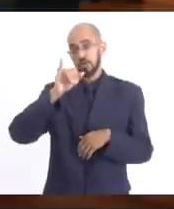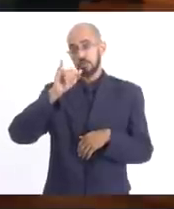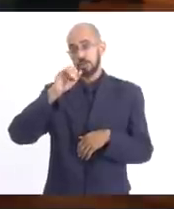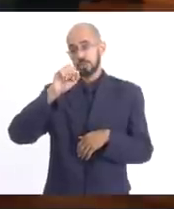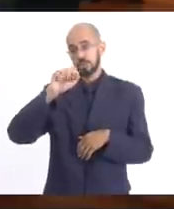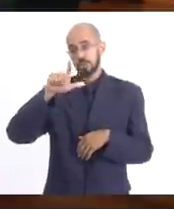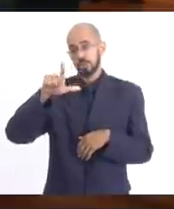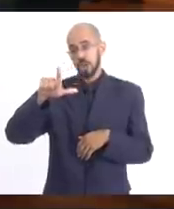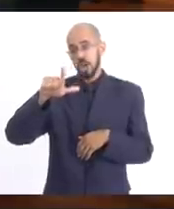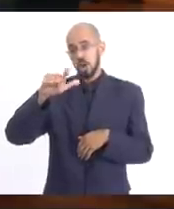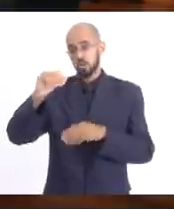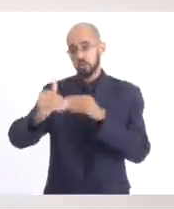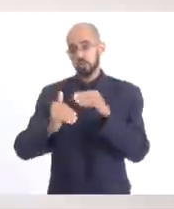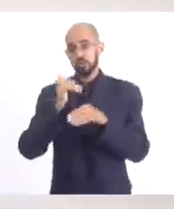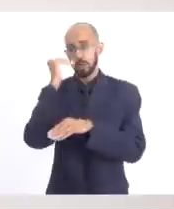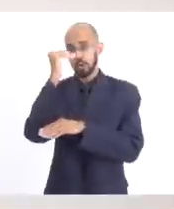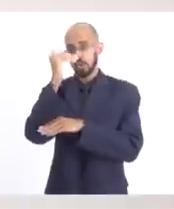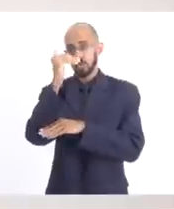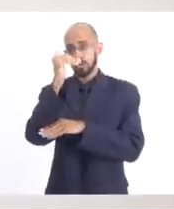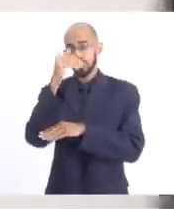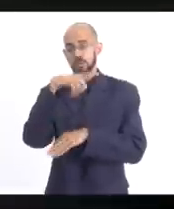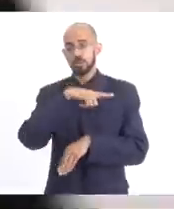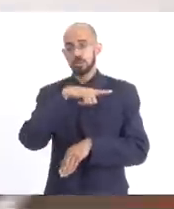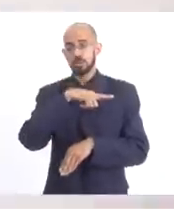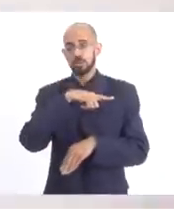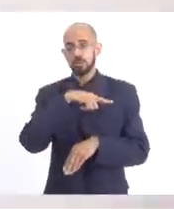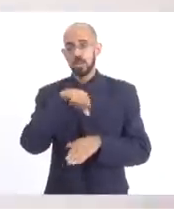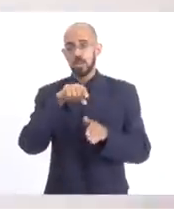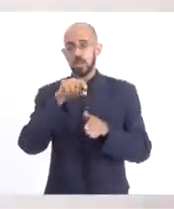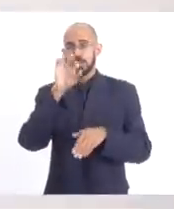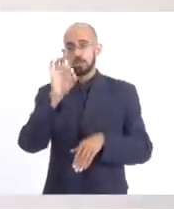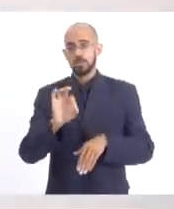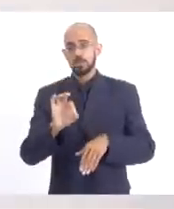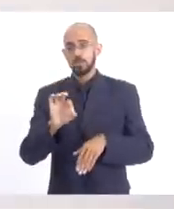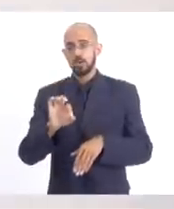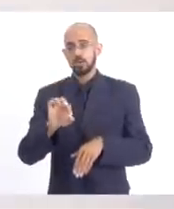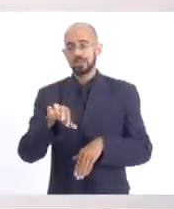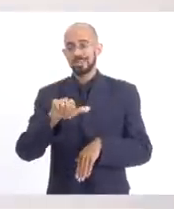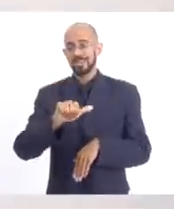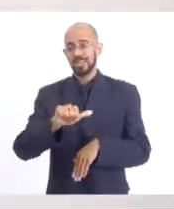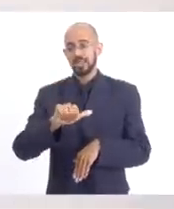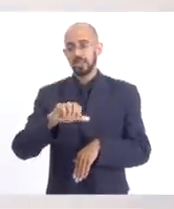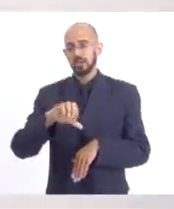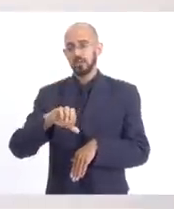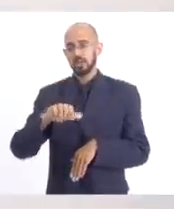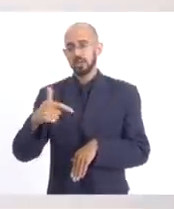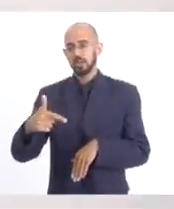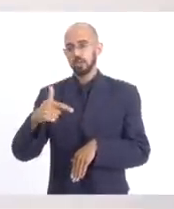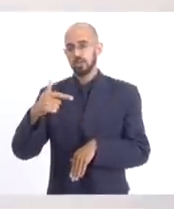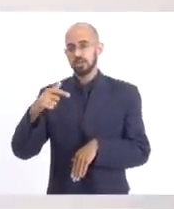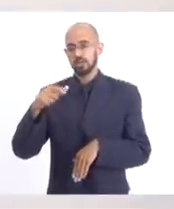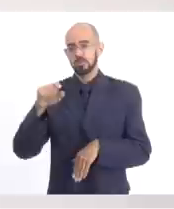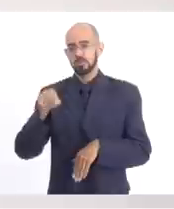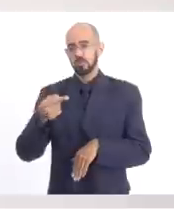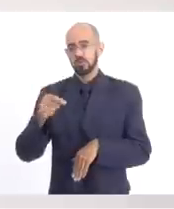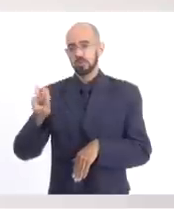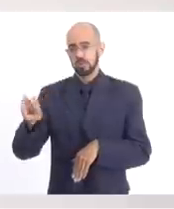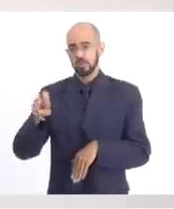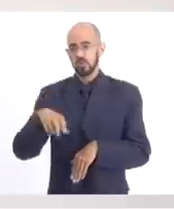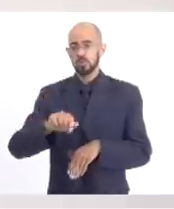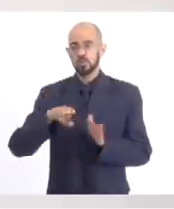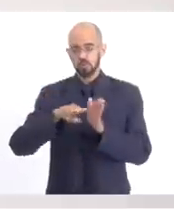os oficiais superiores têm um percentual de 192,5, os oficiais intermediários subalternos